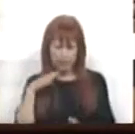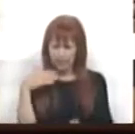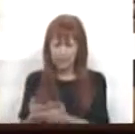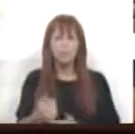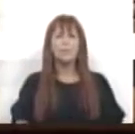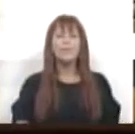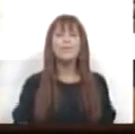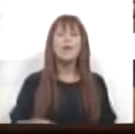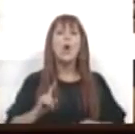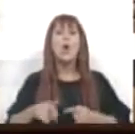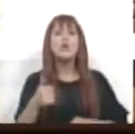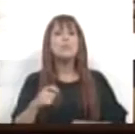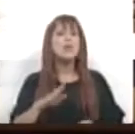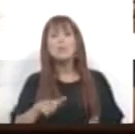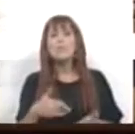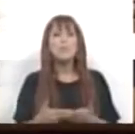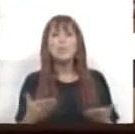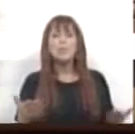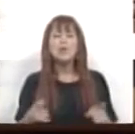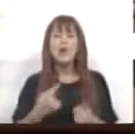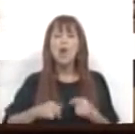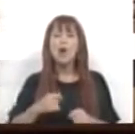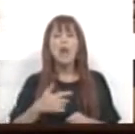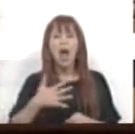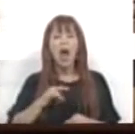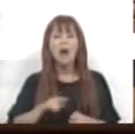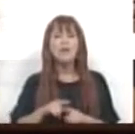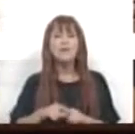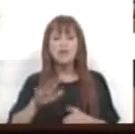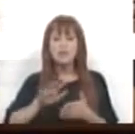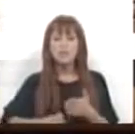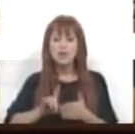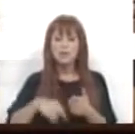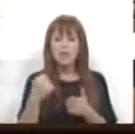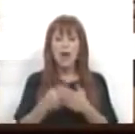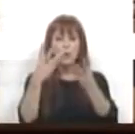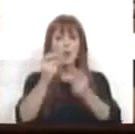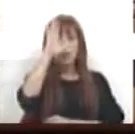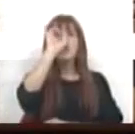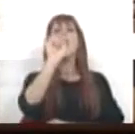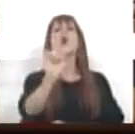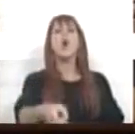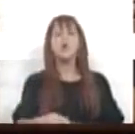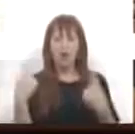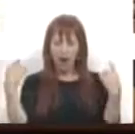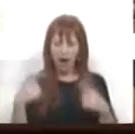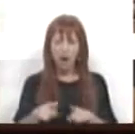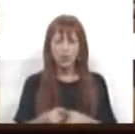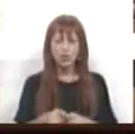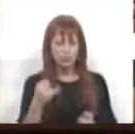aplicaram. O que é que o Bloco de Esquerda propõe? E nós pretendemos que esteja na versão final do Orçamento de Estado, que haja